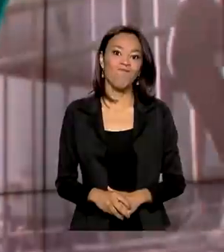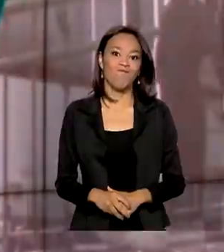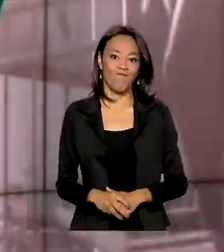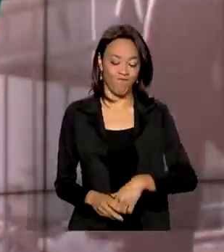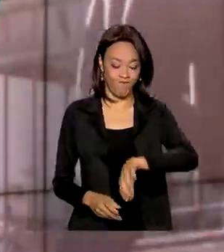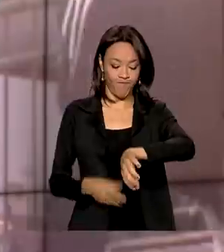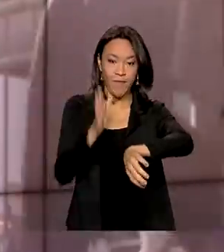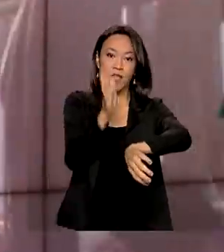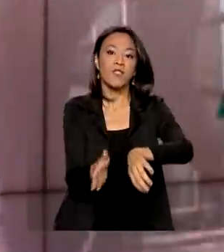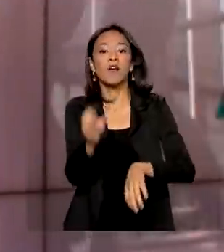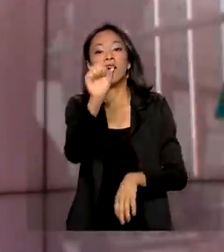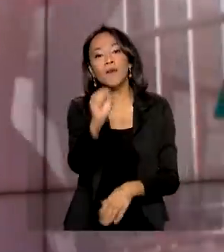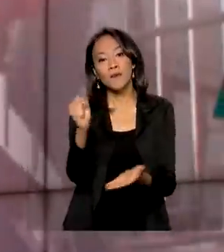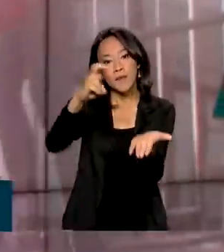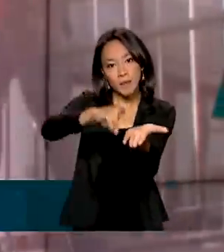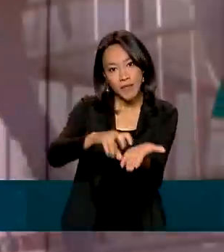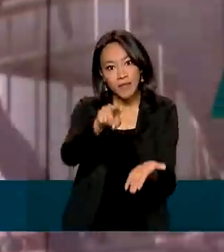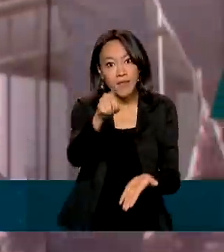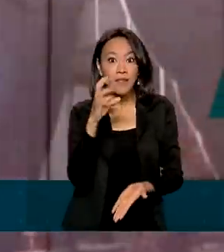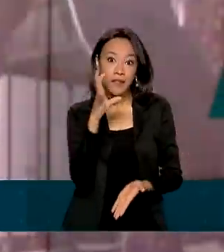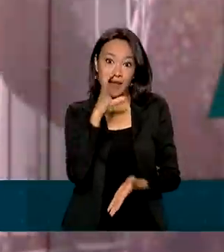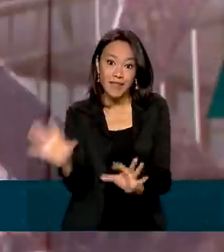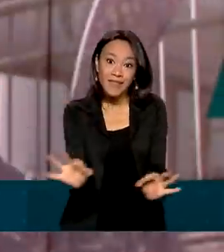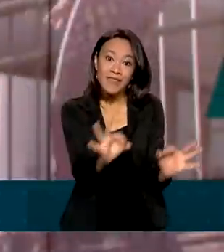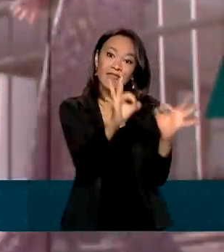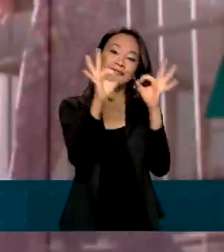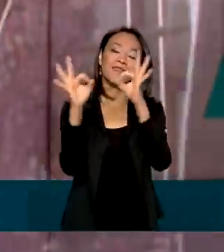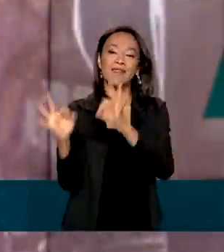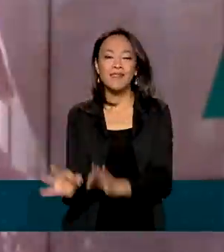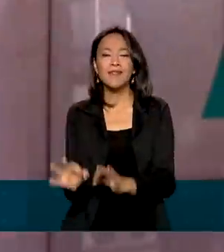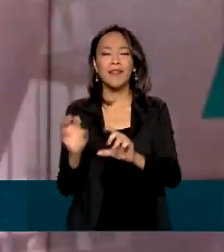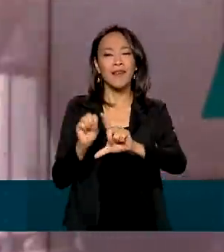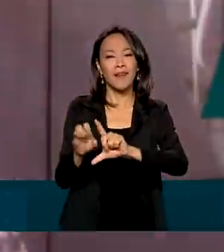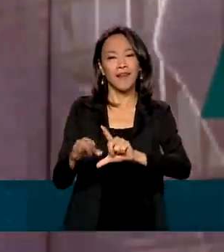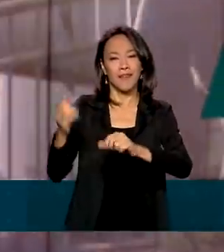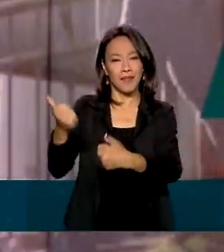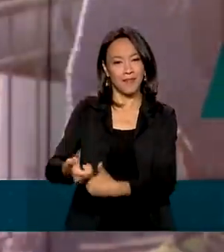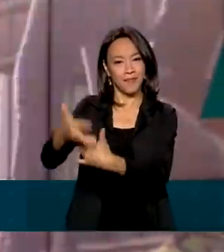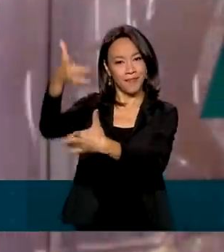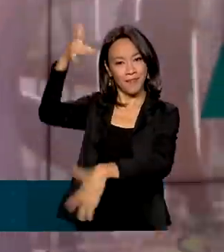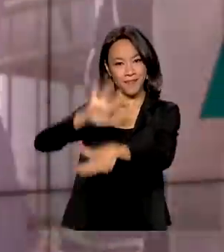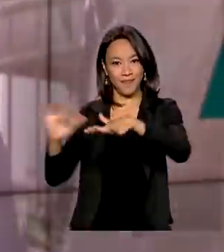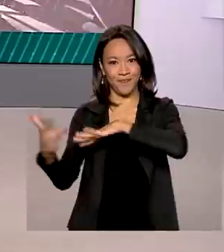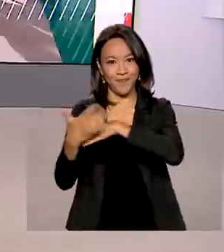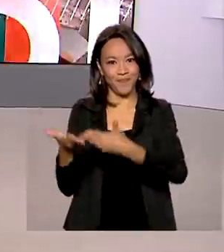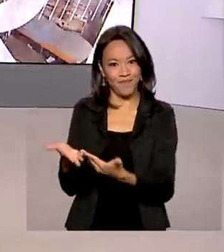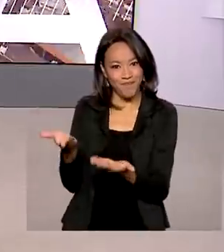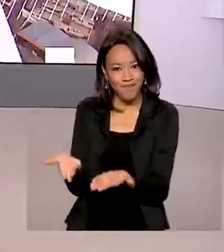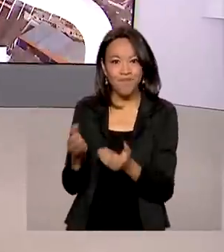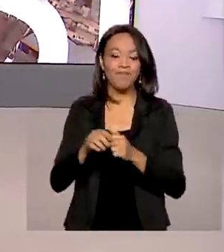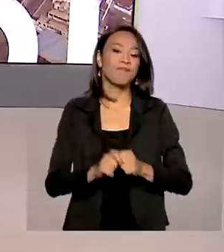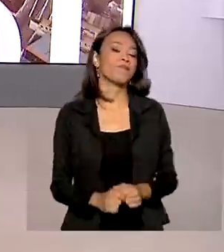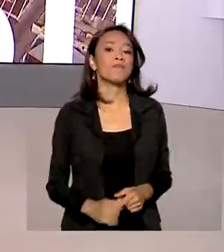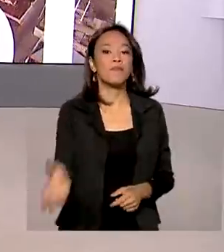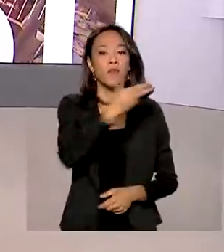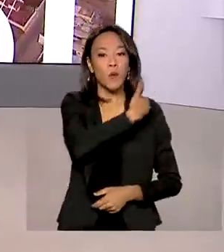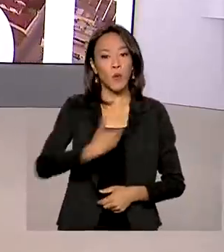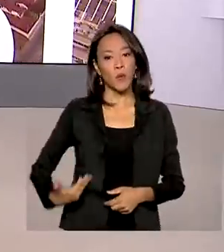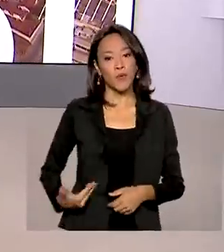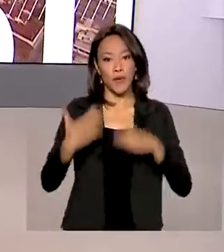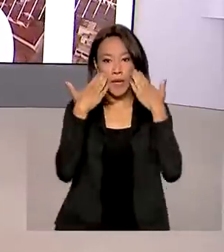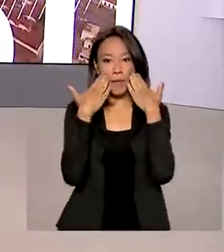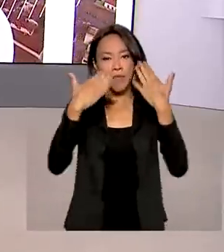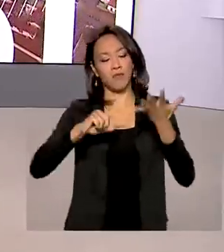há 8 horas da manhã você também nos assistir ao vivo pelas redes sociais o governo